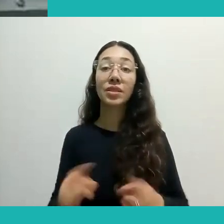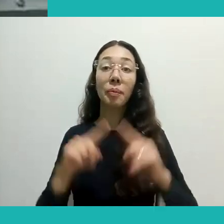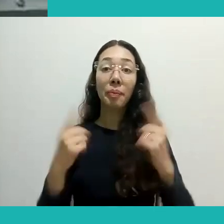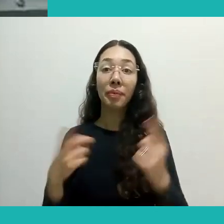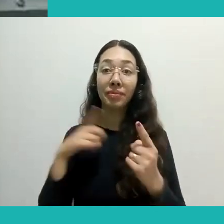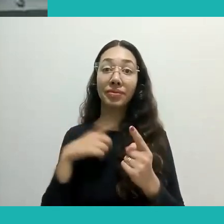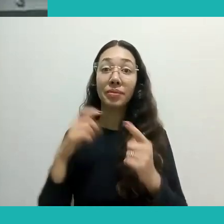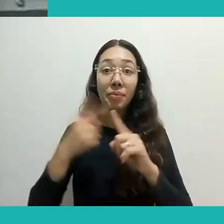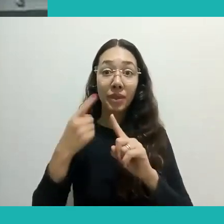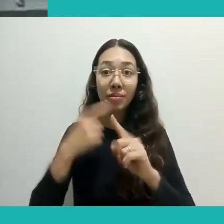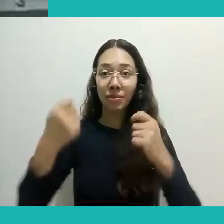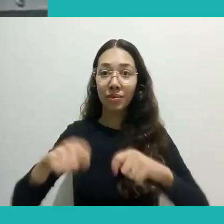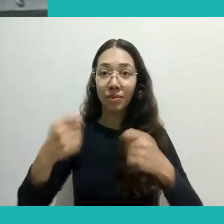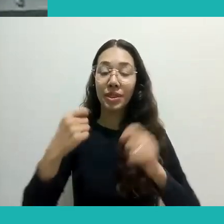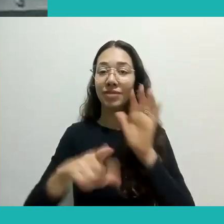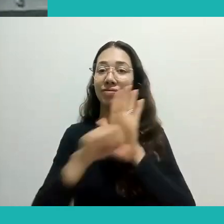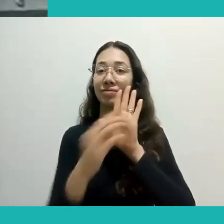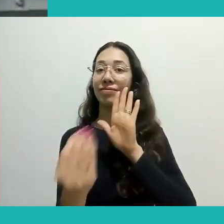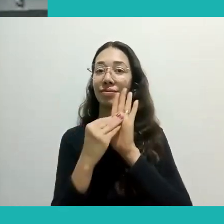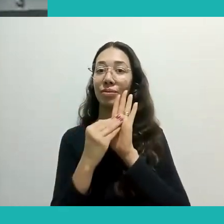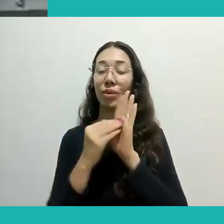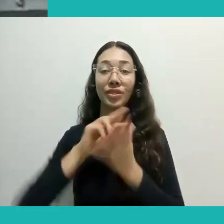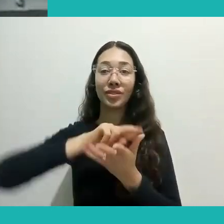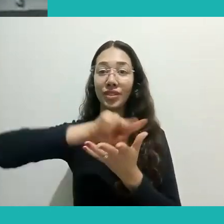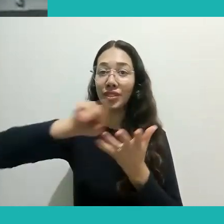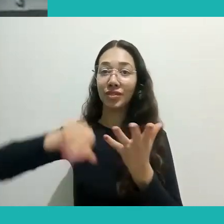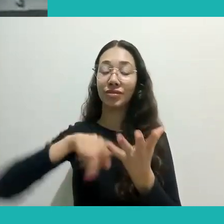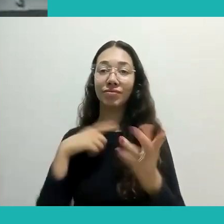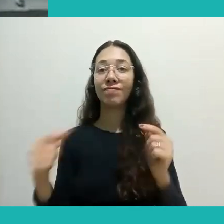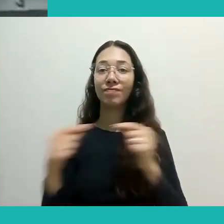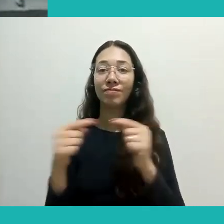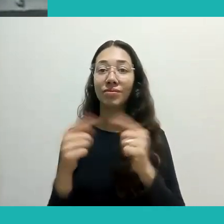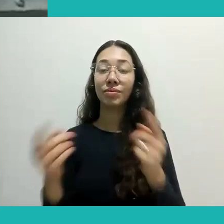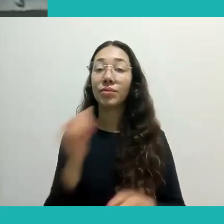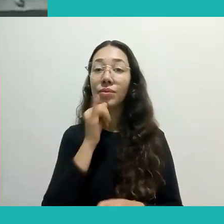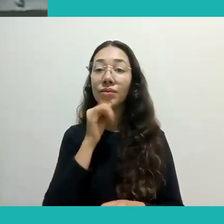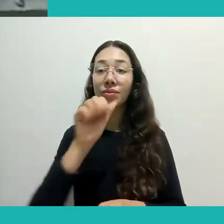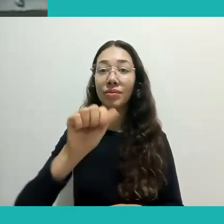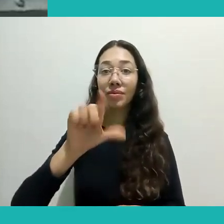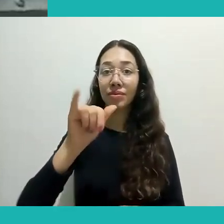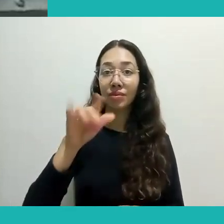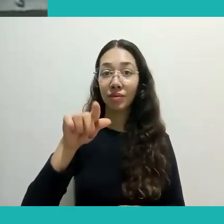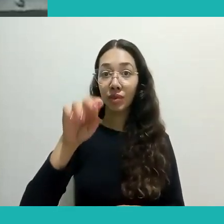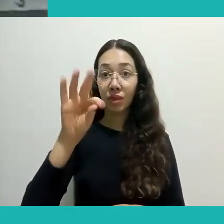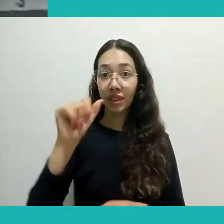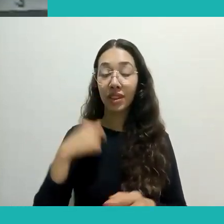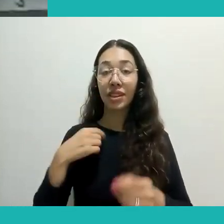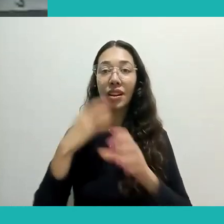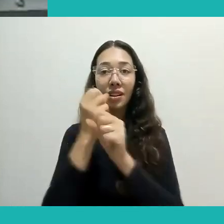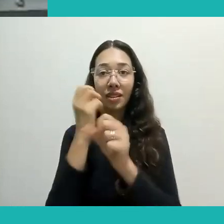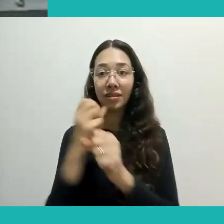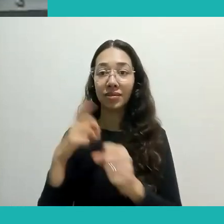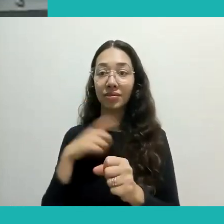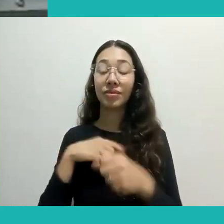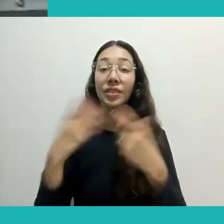Sem a disciplina em lei de todos os aspectos da exação tributária, como alíquota e base de cálculo. E isso só veio a ocorrer com